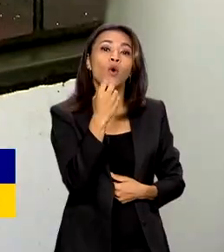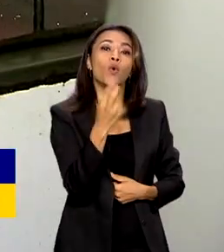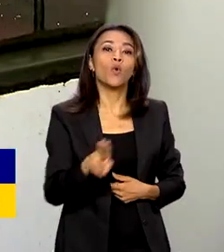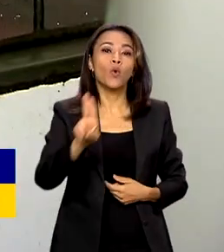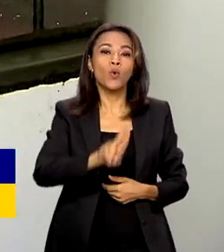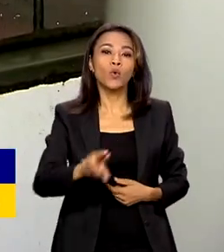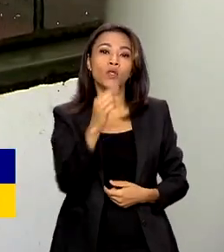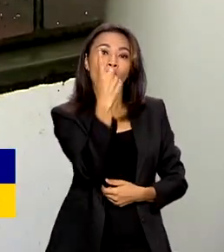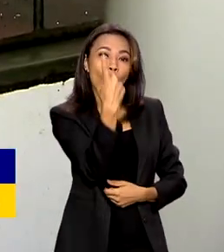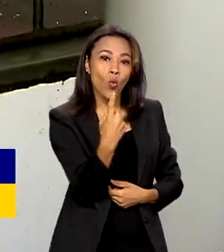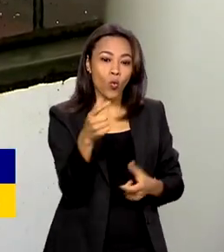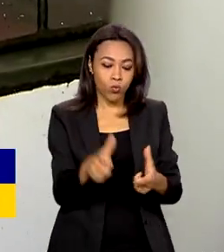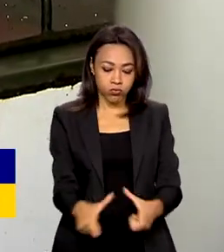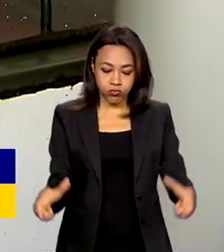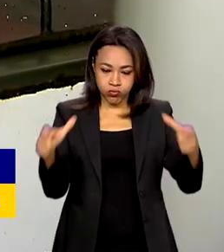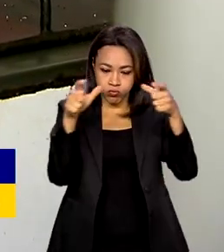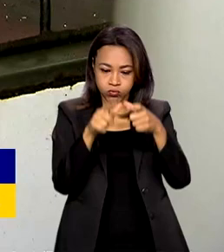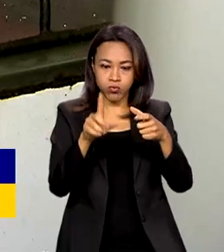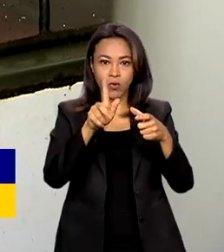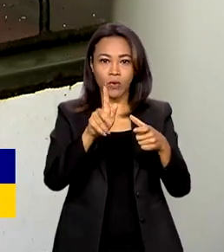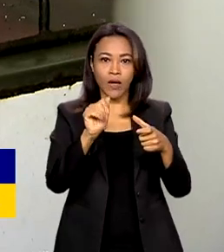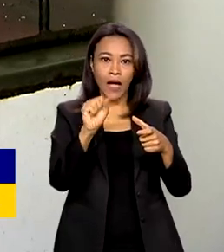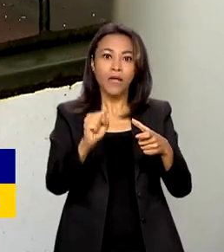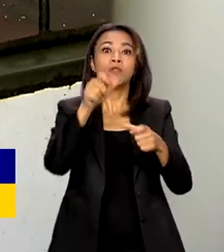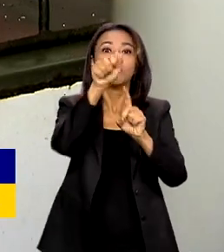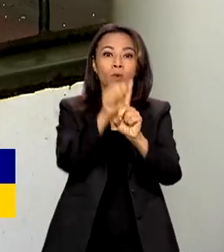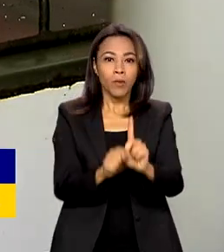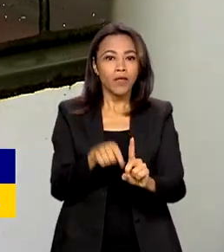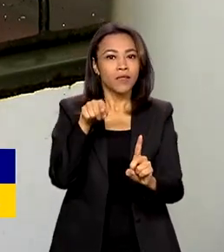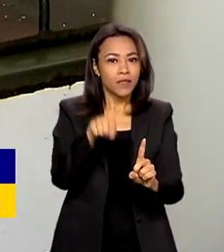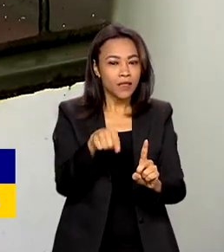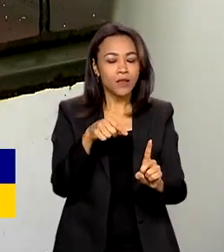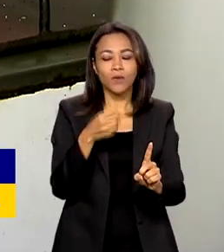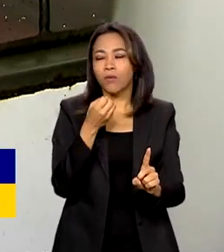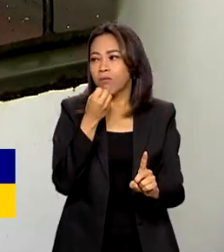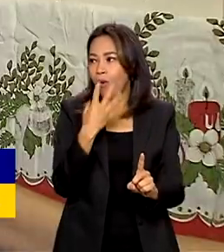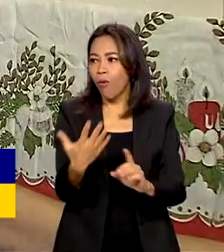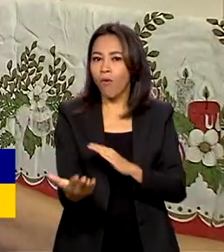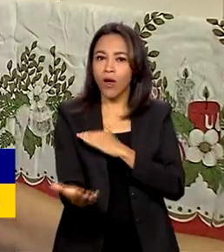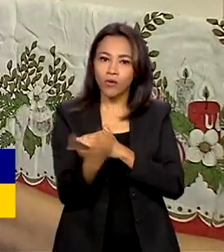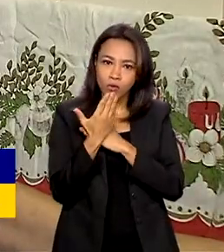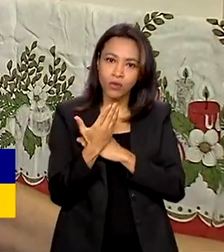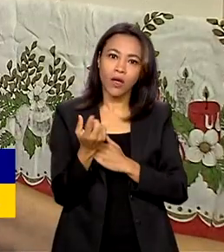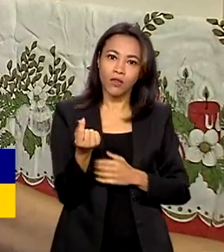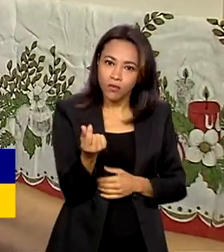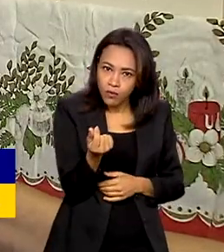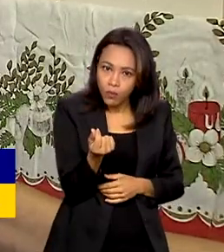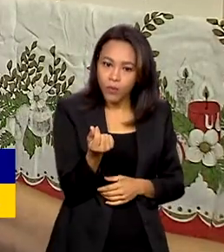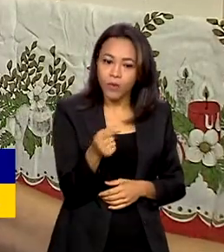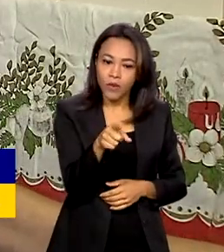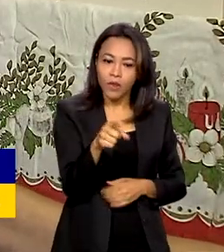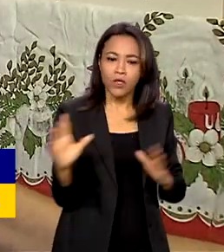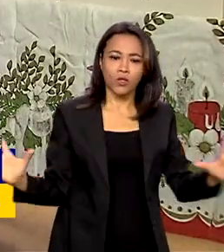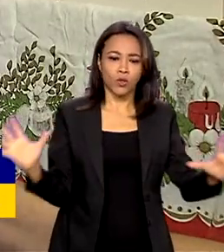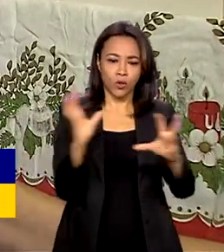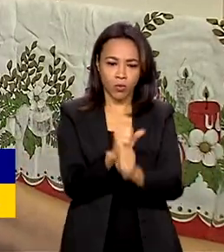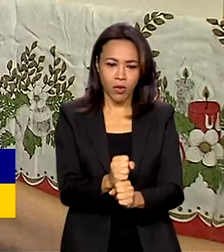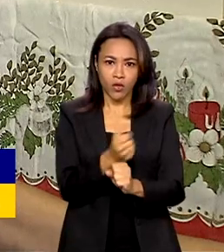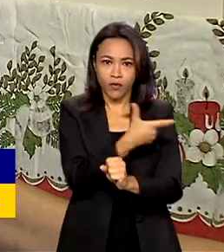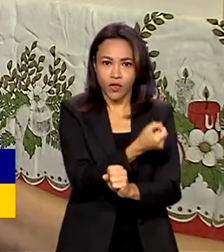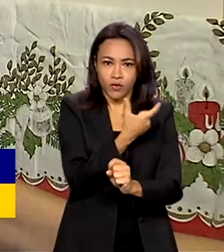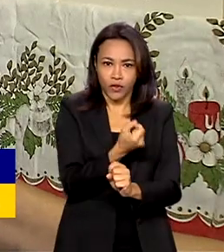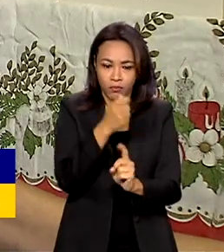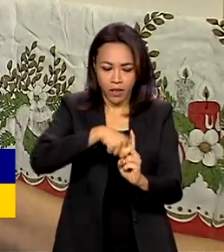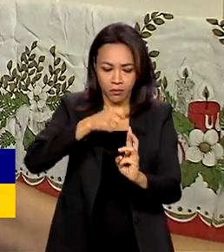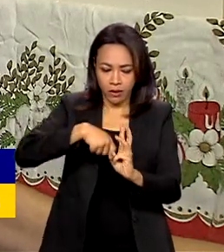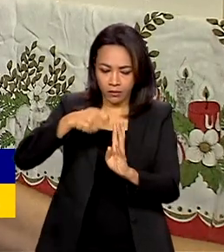casa. Para ela, essa folguinha no orçamento vai fazer diferença. Somando aí ao longo de um ano, né, R$ 20 todo